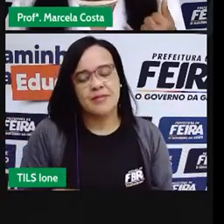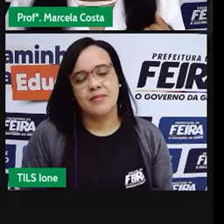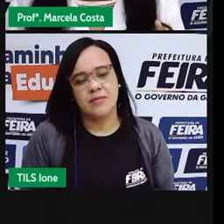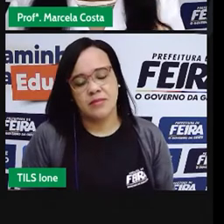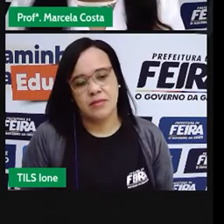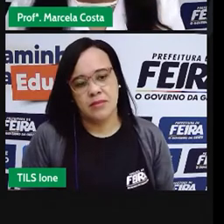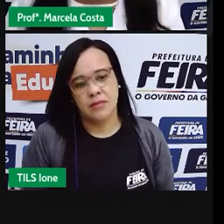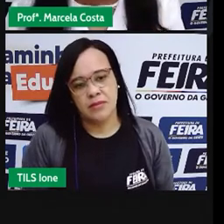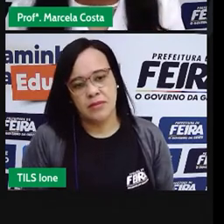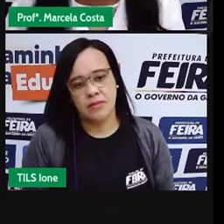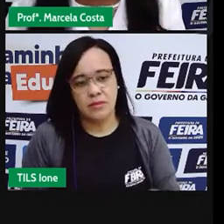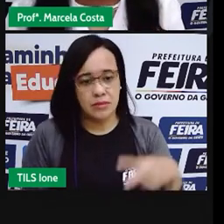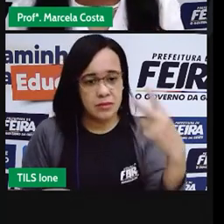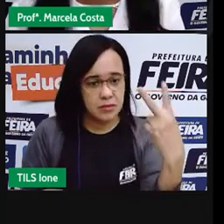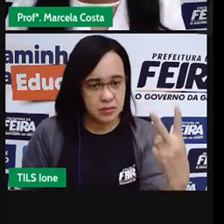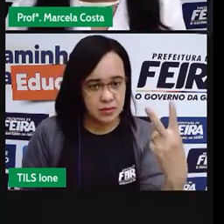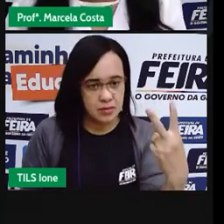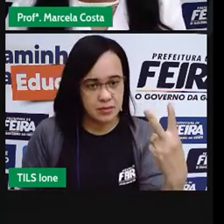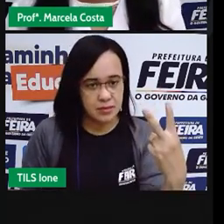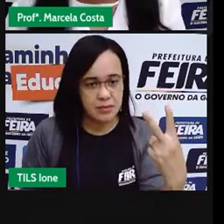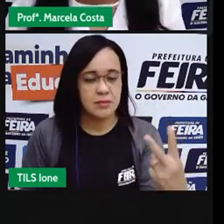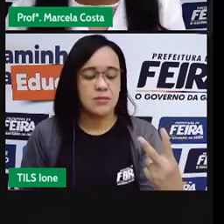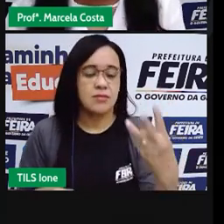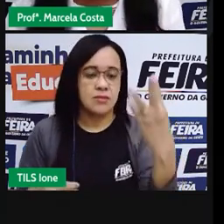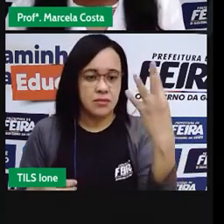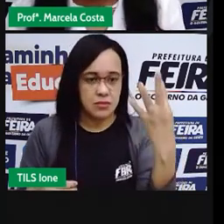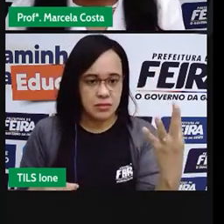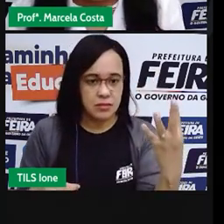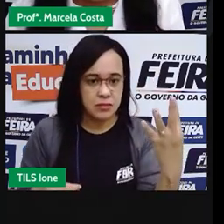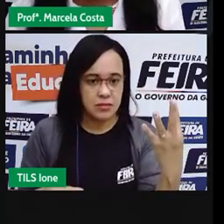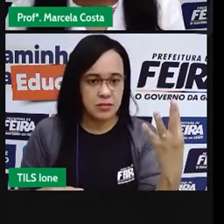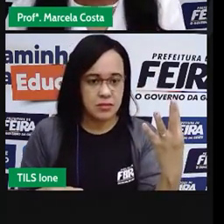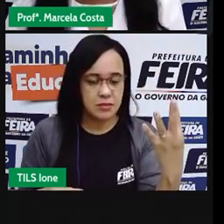Então, R$2 mais R$2.